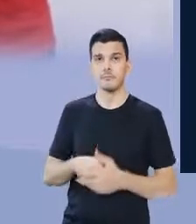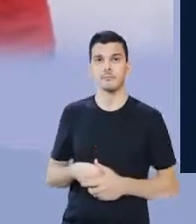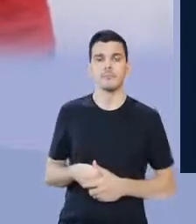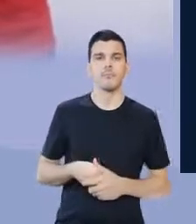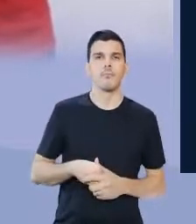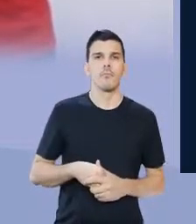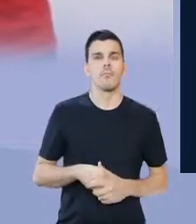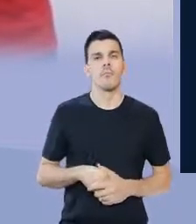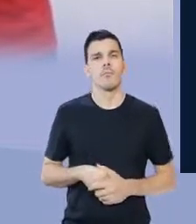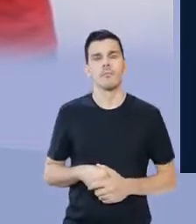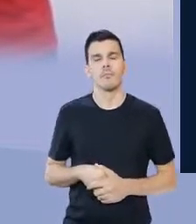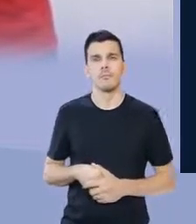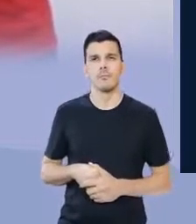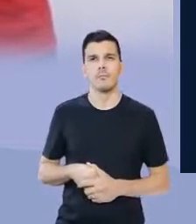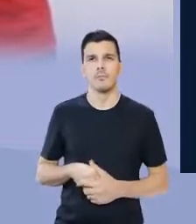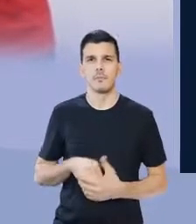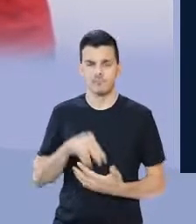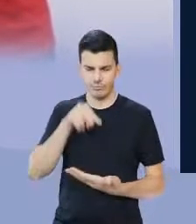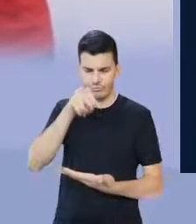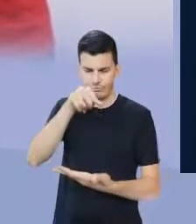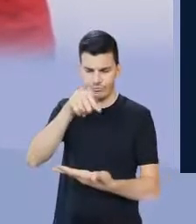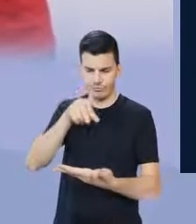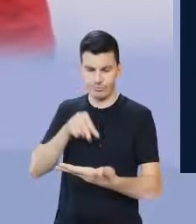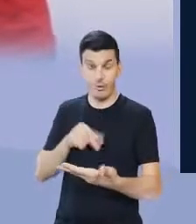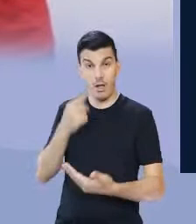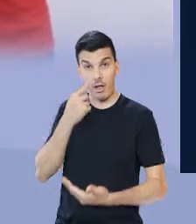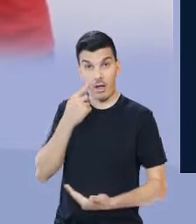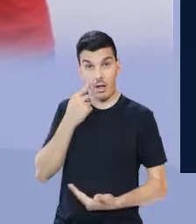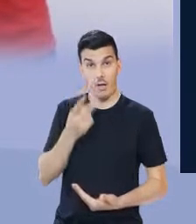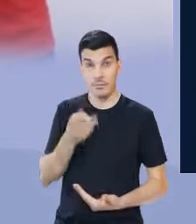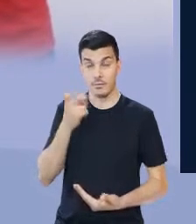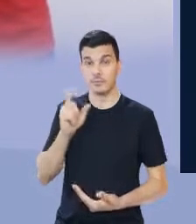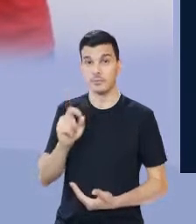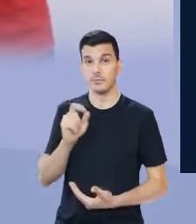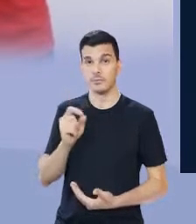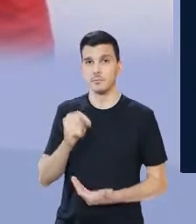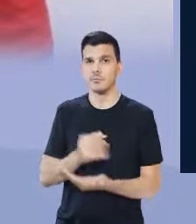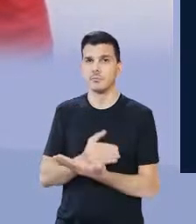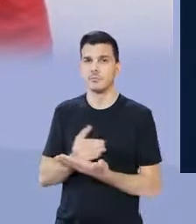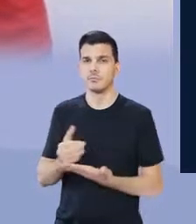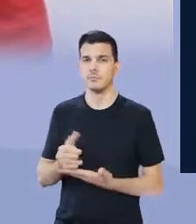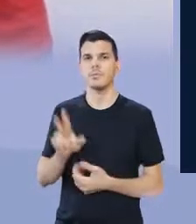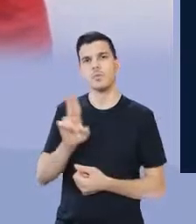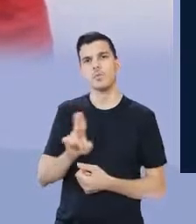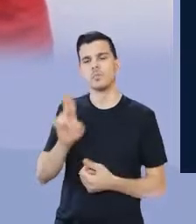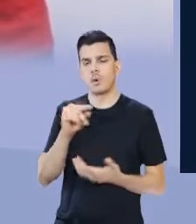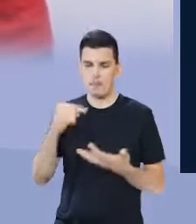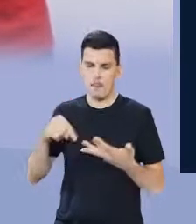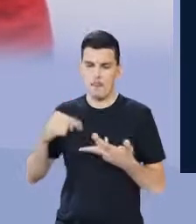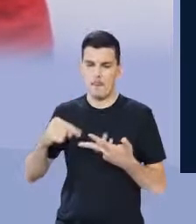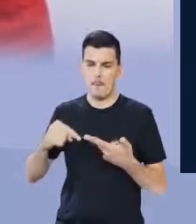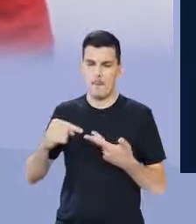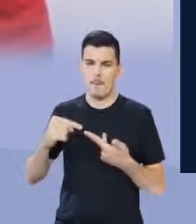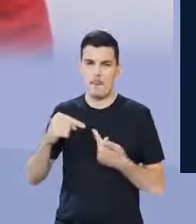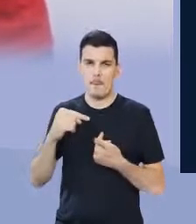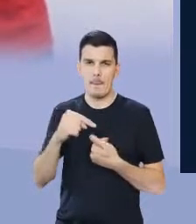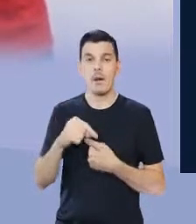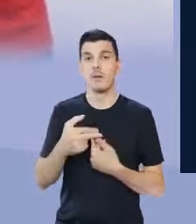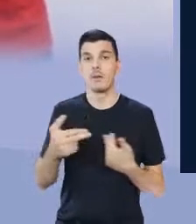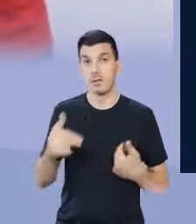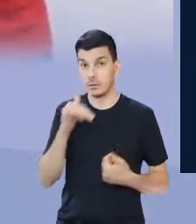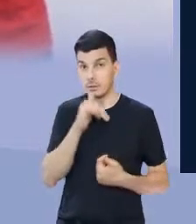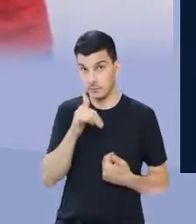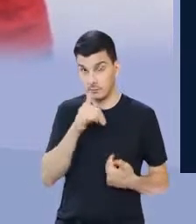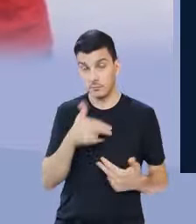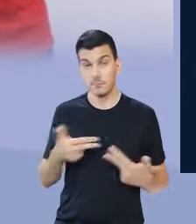assim bem rapidinho, a gente vê que começa falando da universidade, que tem muitos ícones italianos, não é? Que a Universidade